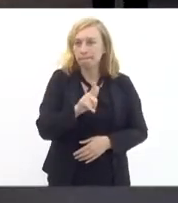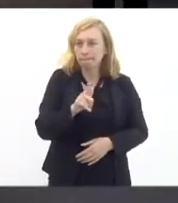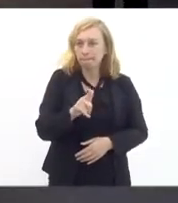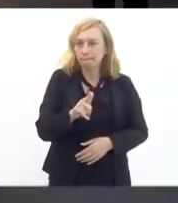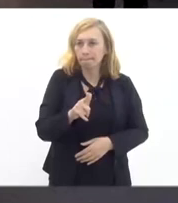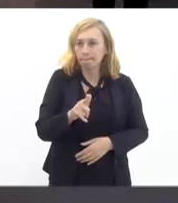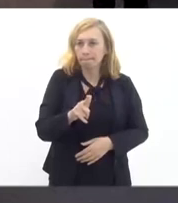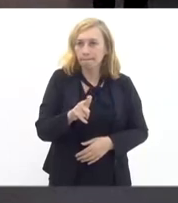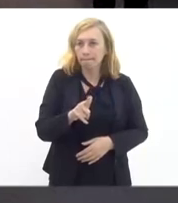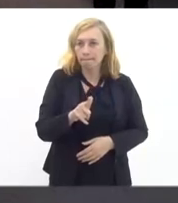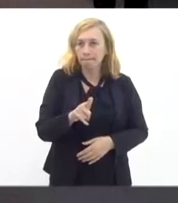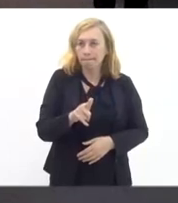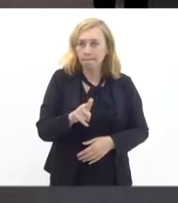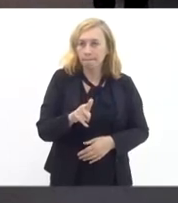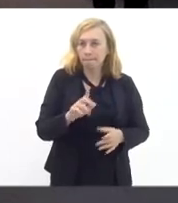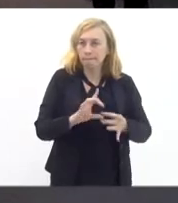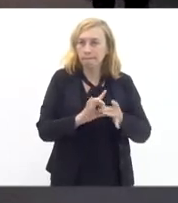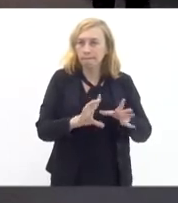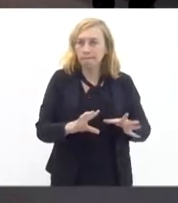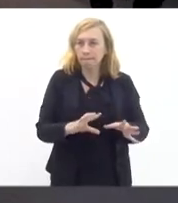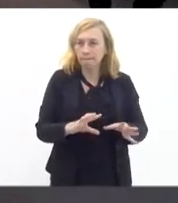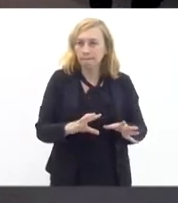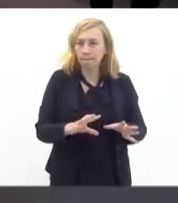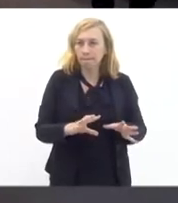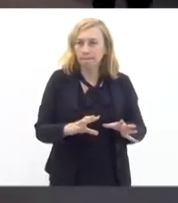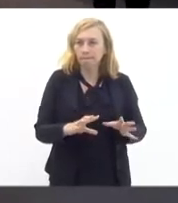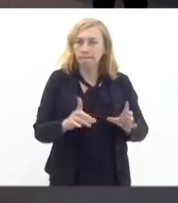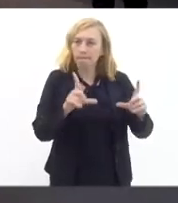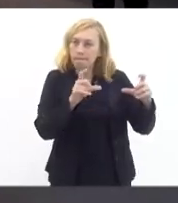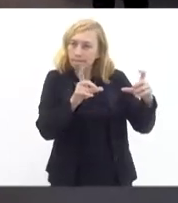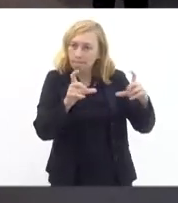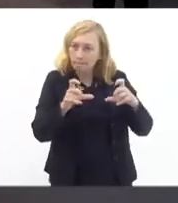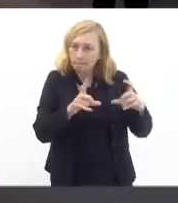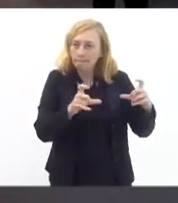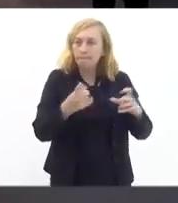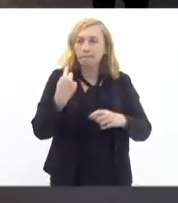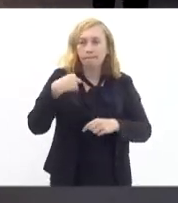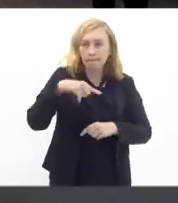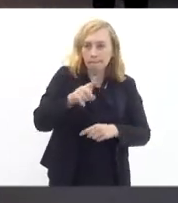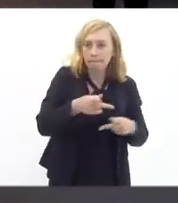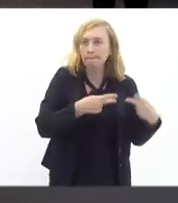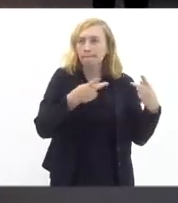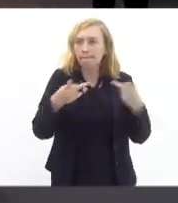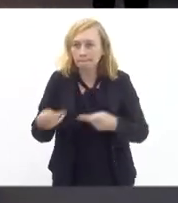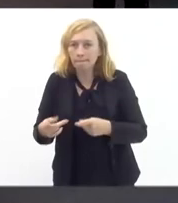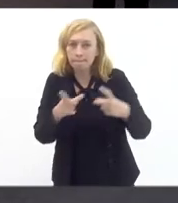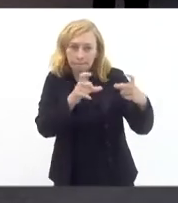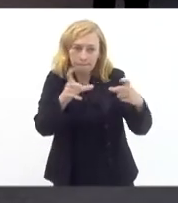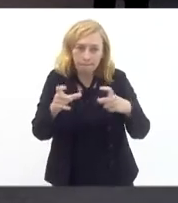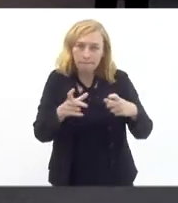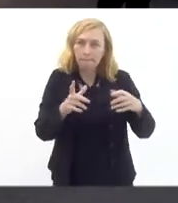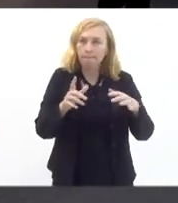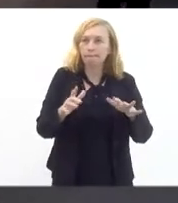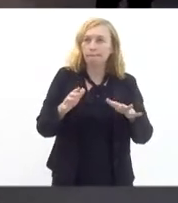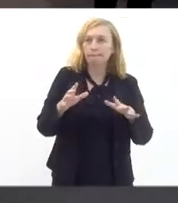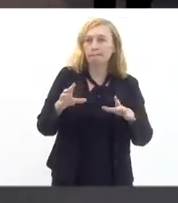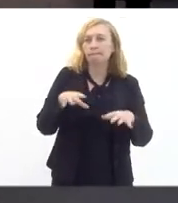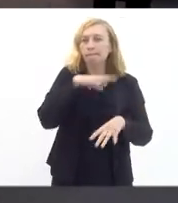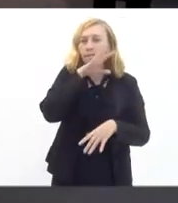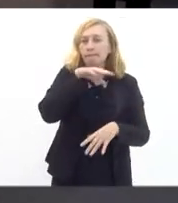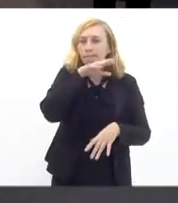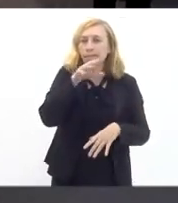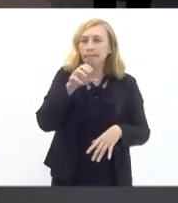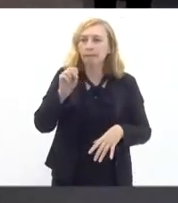que puxasse isso e deixasse que tirassem fotos, o senhor fosse lá, tirasse fotos dos animais... Na SUIPA tem